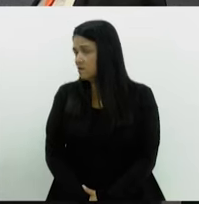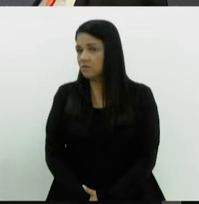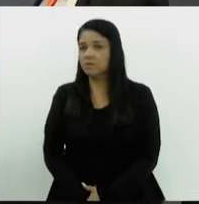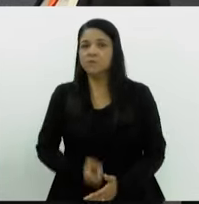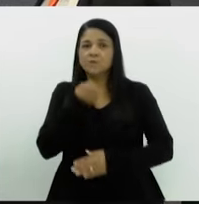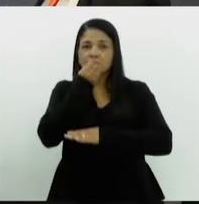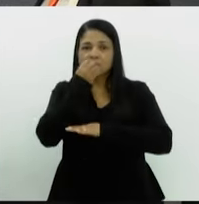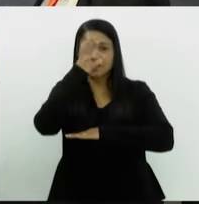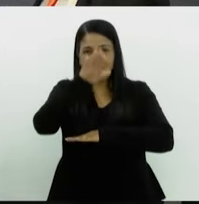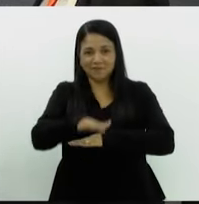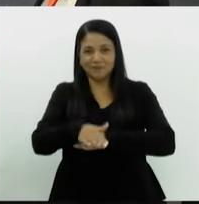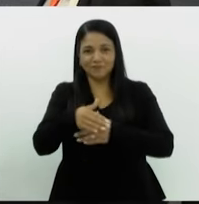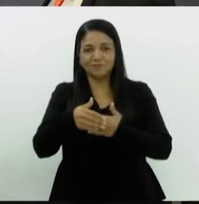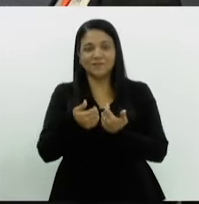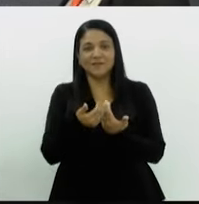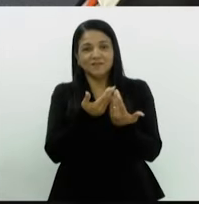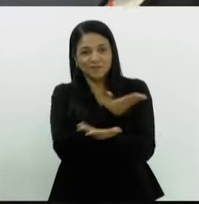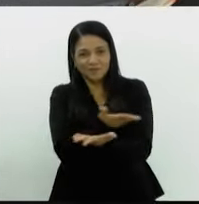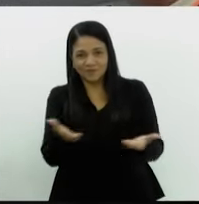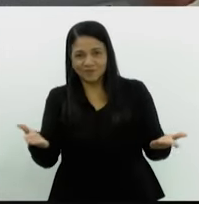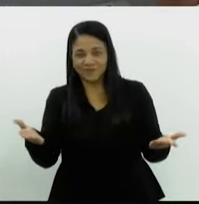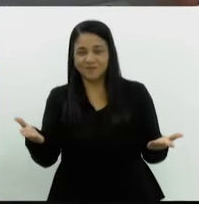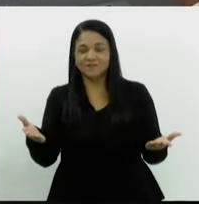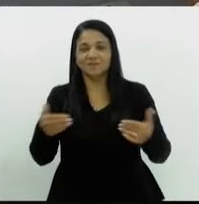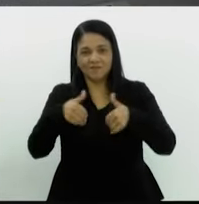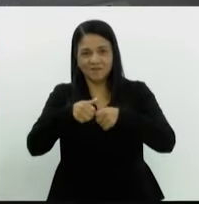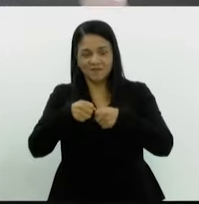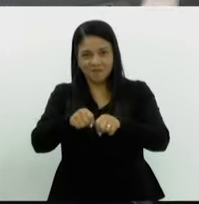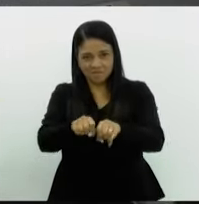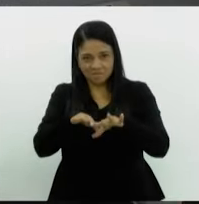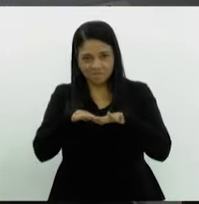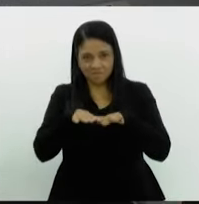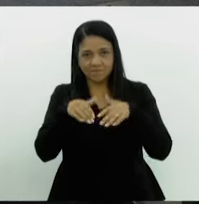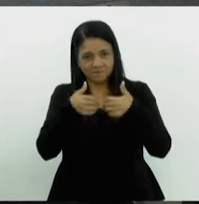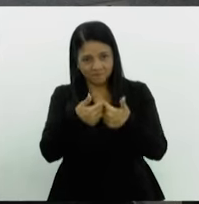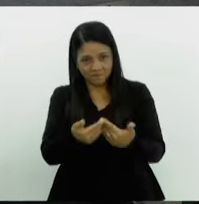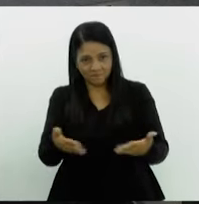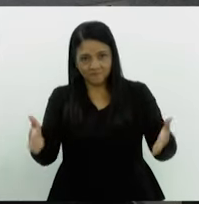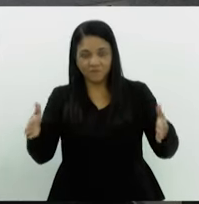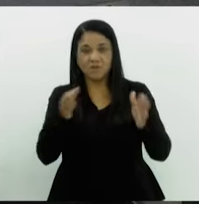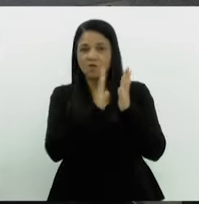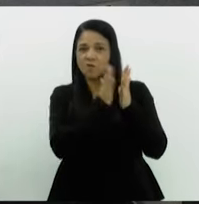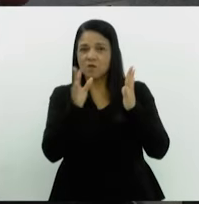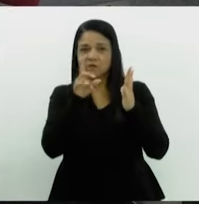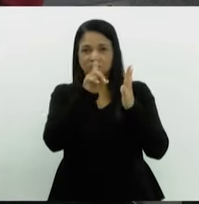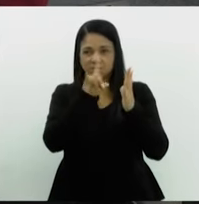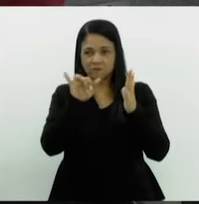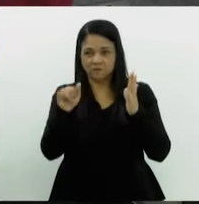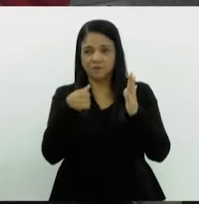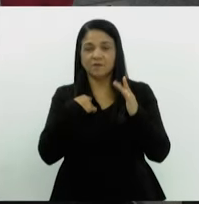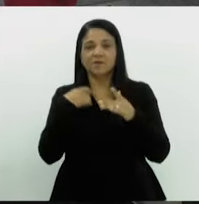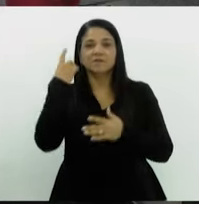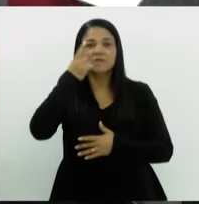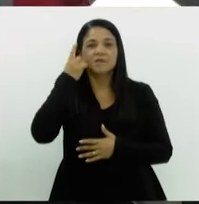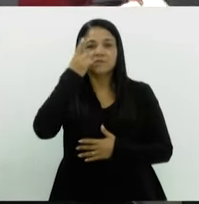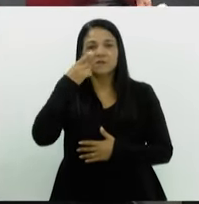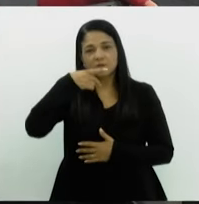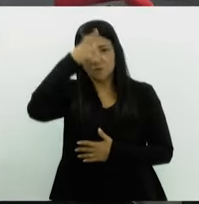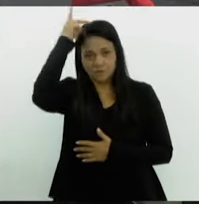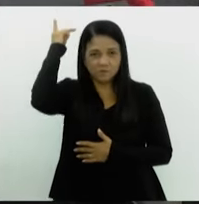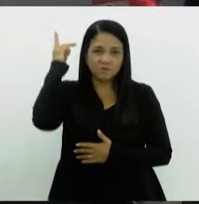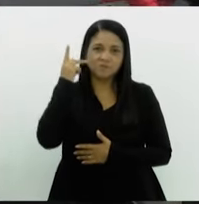Boa tarde a todos e todas. Está reaberta a sessão. Passa-se a ordem do dia. Deputado Luiz